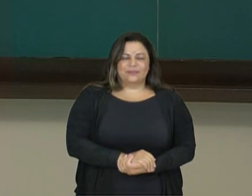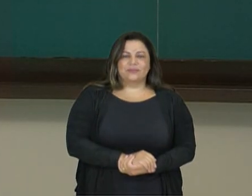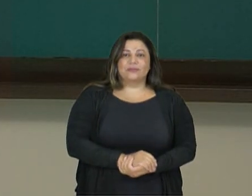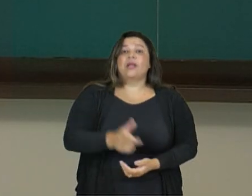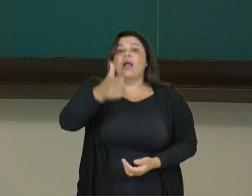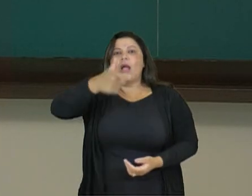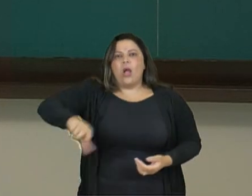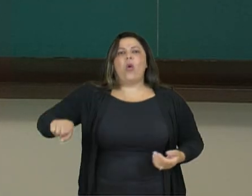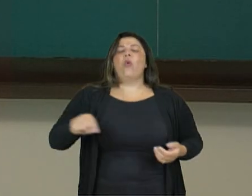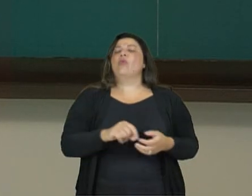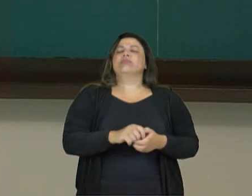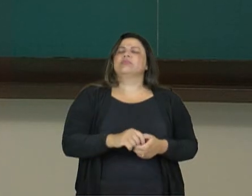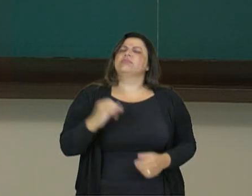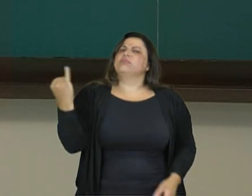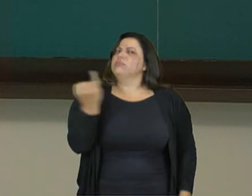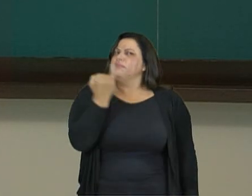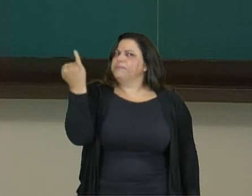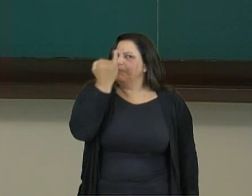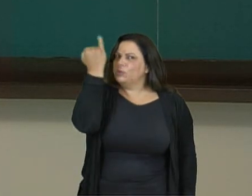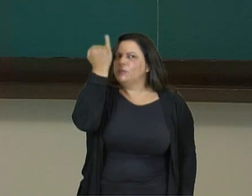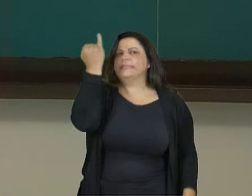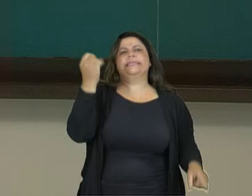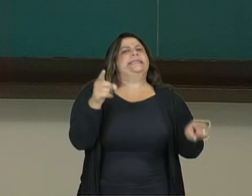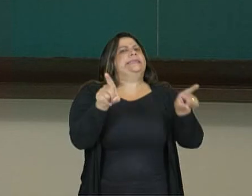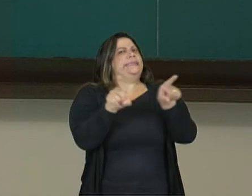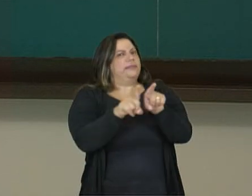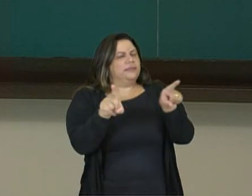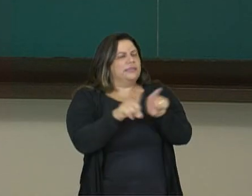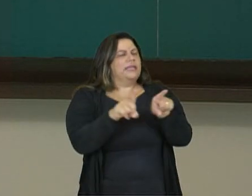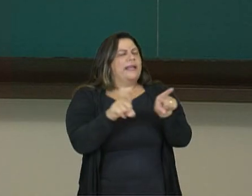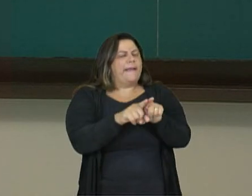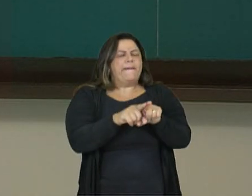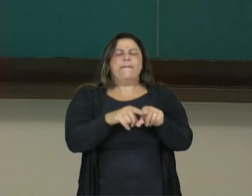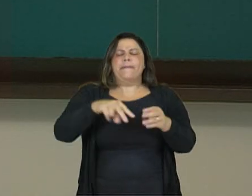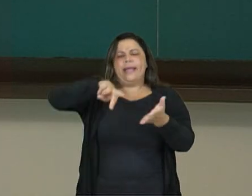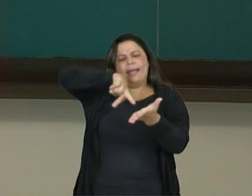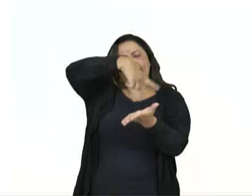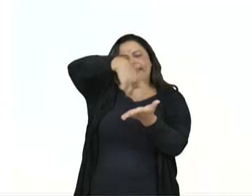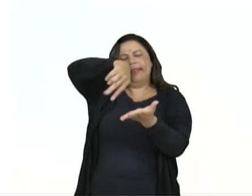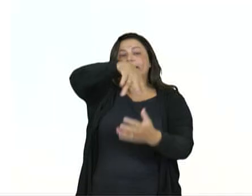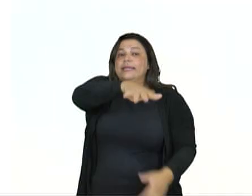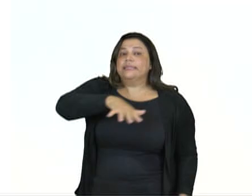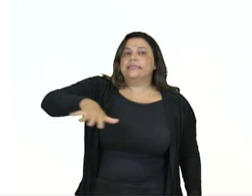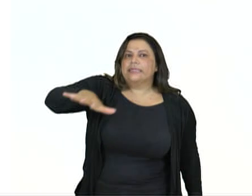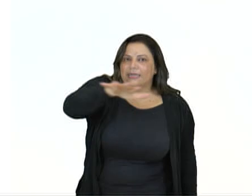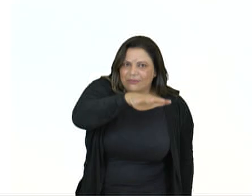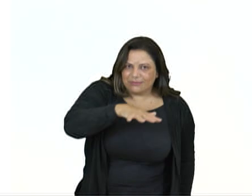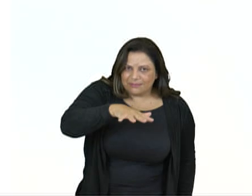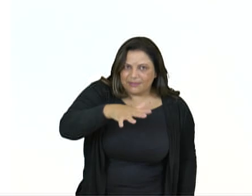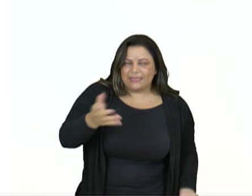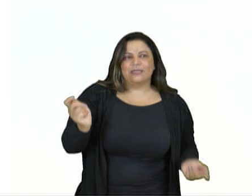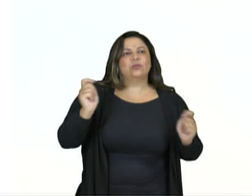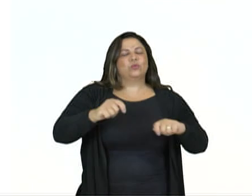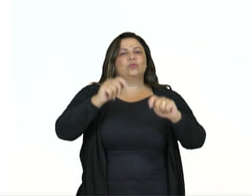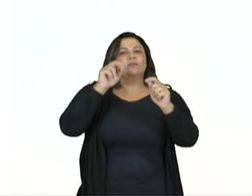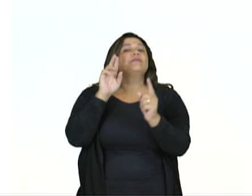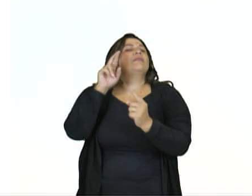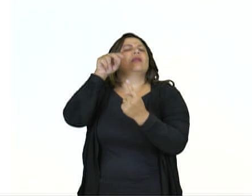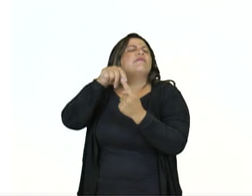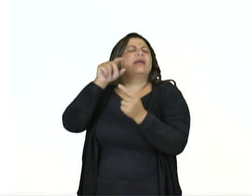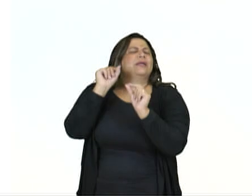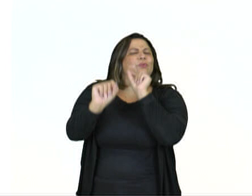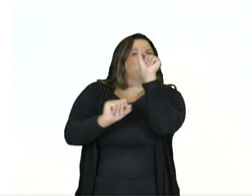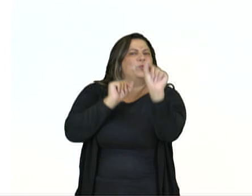Outro elemento importante no teatro, na dança, é o espaço. Refere-se ao trajeto